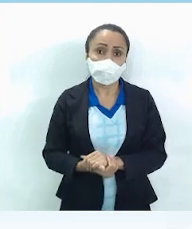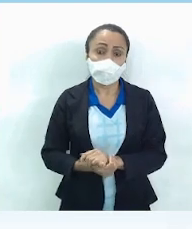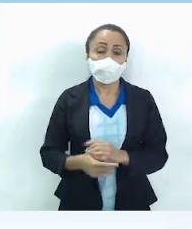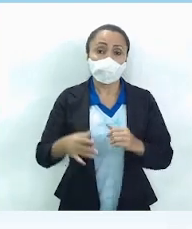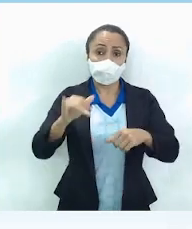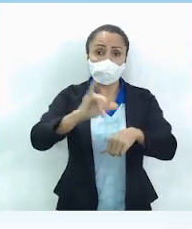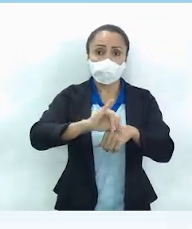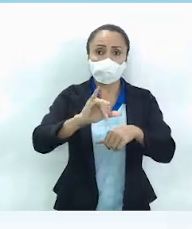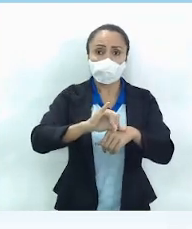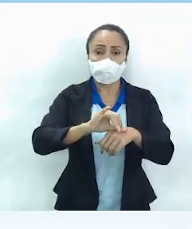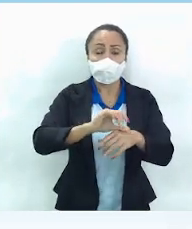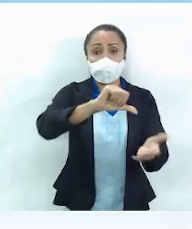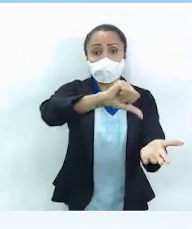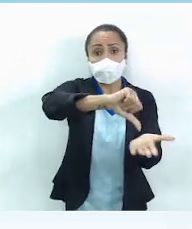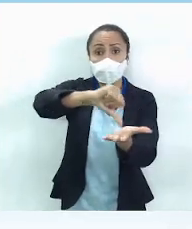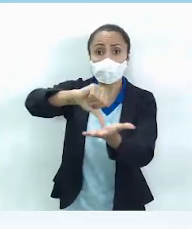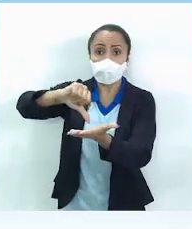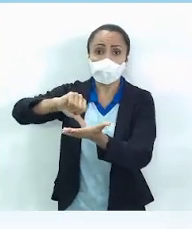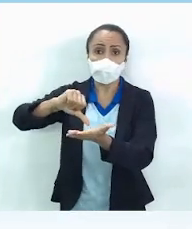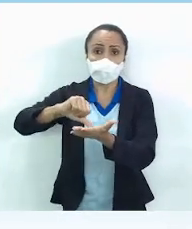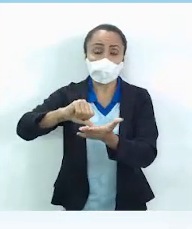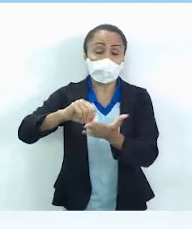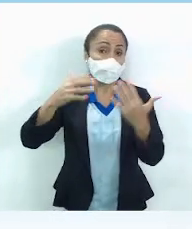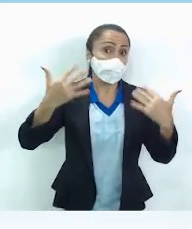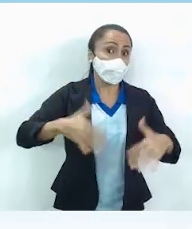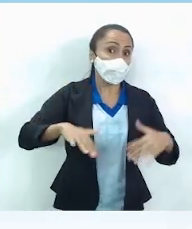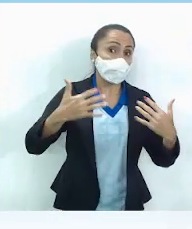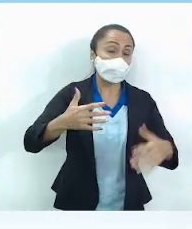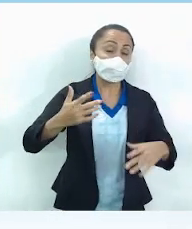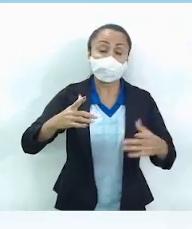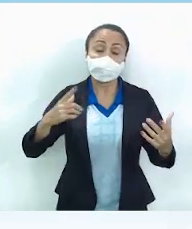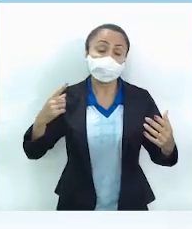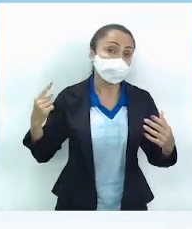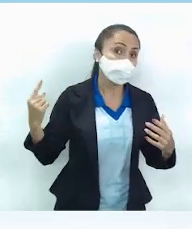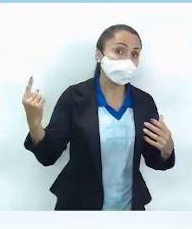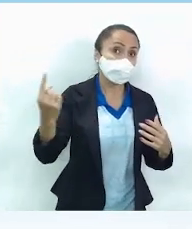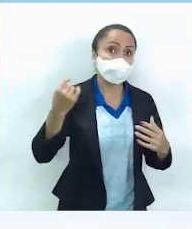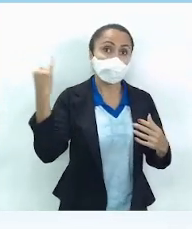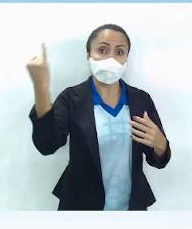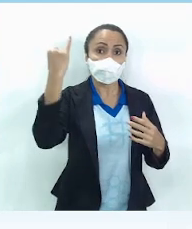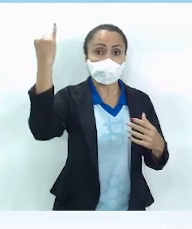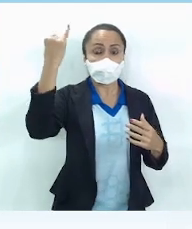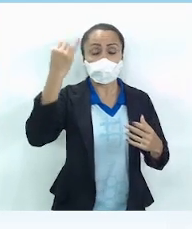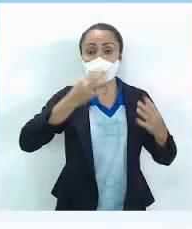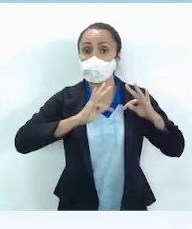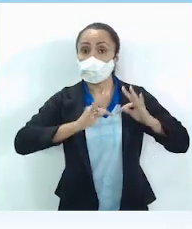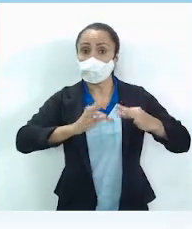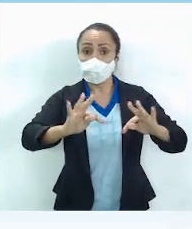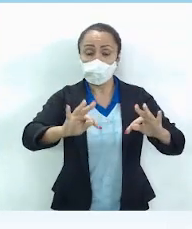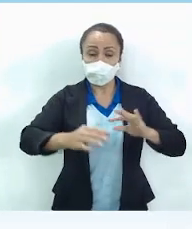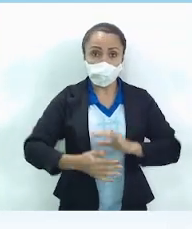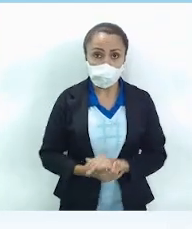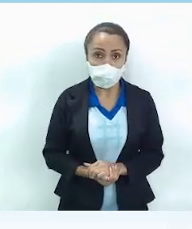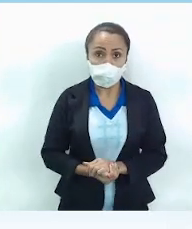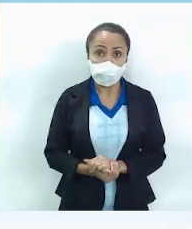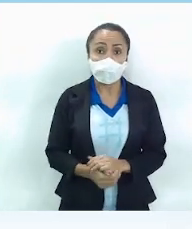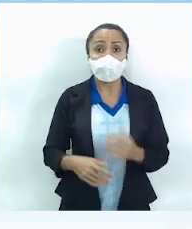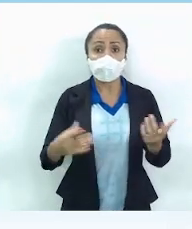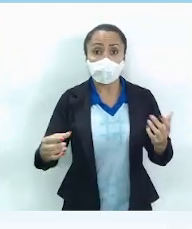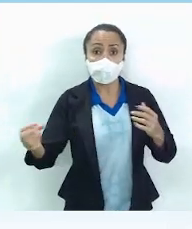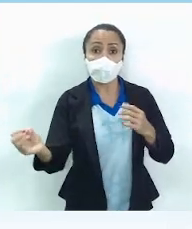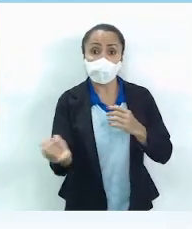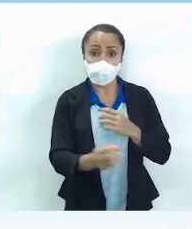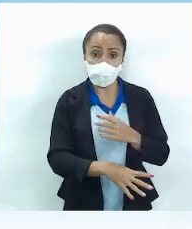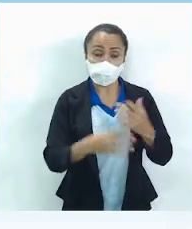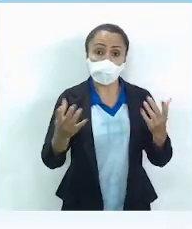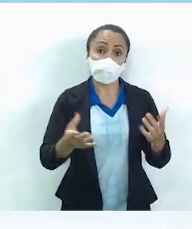são polos de alta tecnologia, que vão agregar isso também a tecnopolos mundiais. Então, essa nova tendência